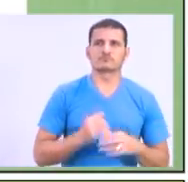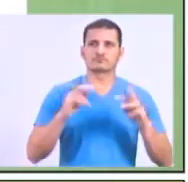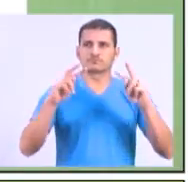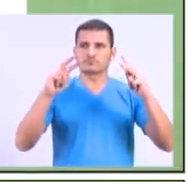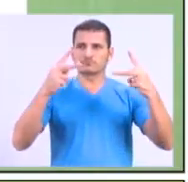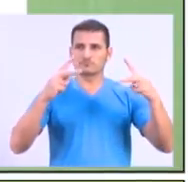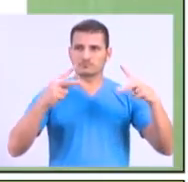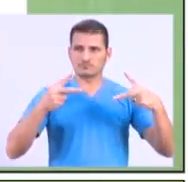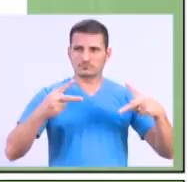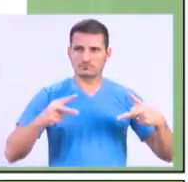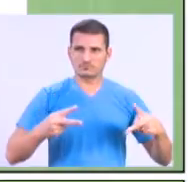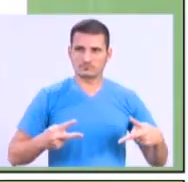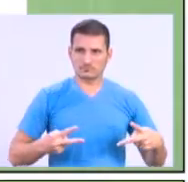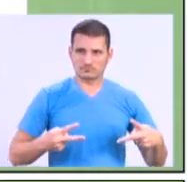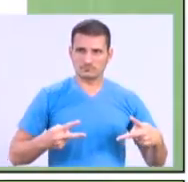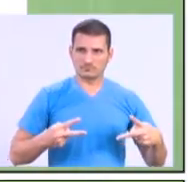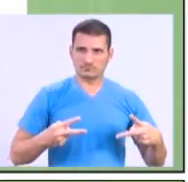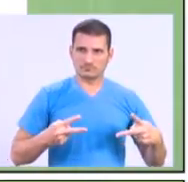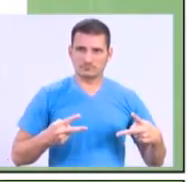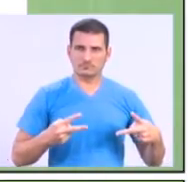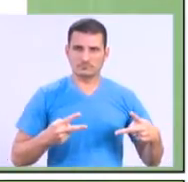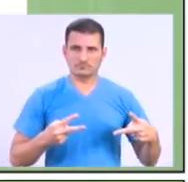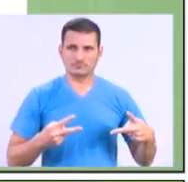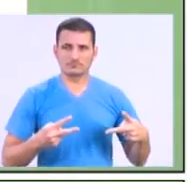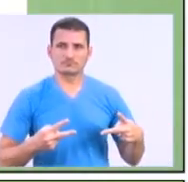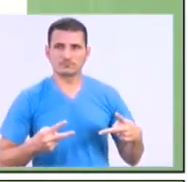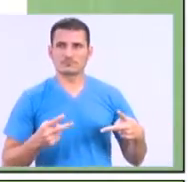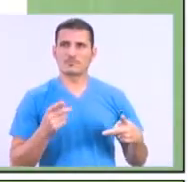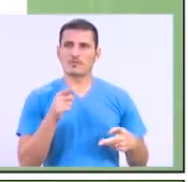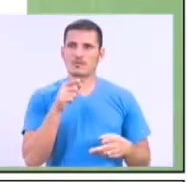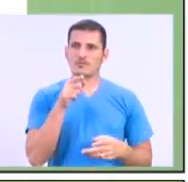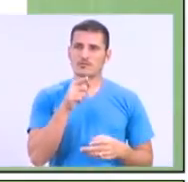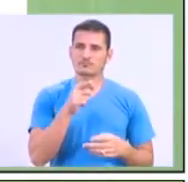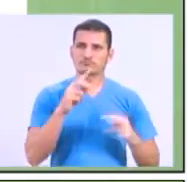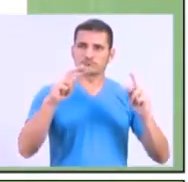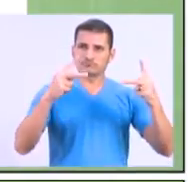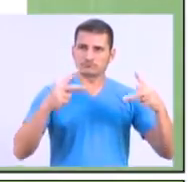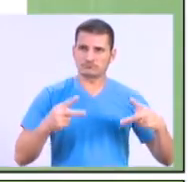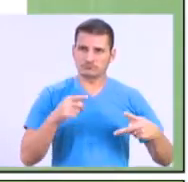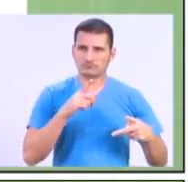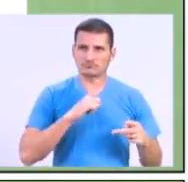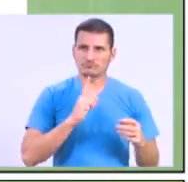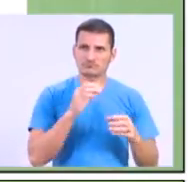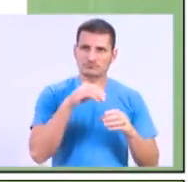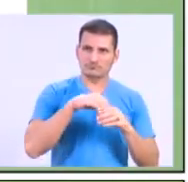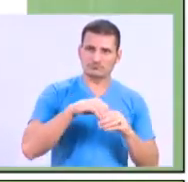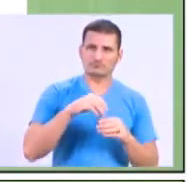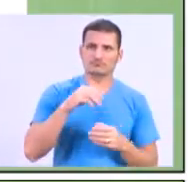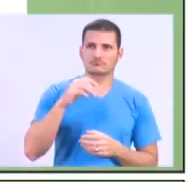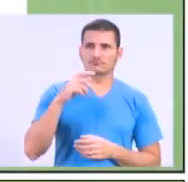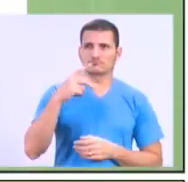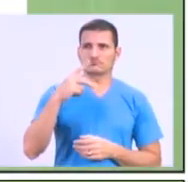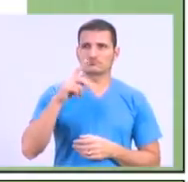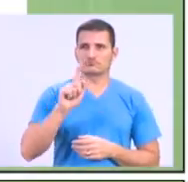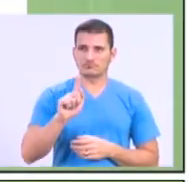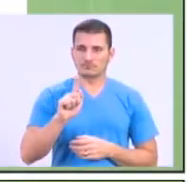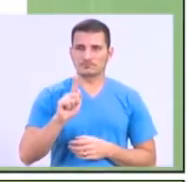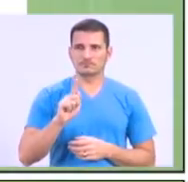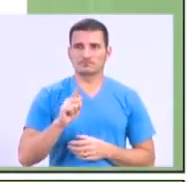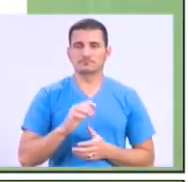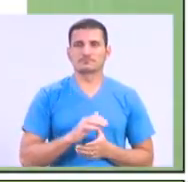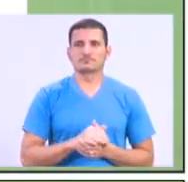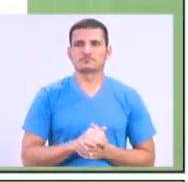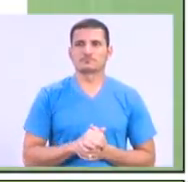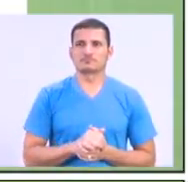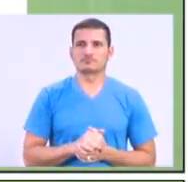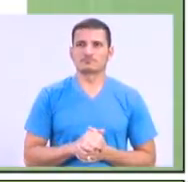estão relacionadas com a nossa página, certo? Então, basicamente, quando se trata de